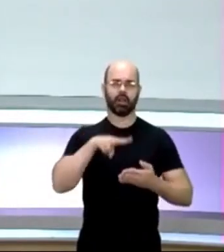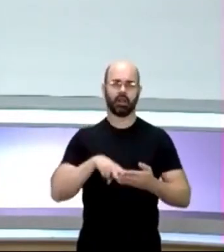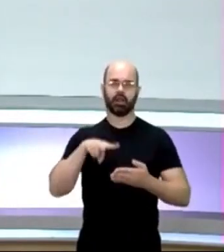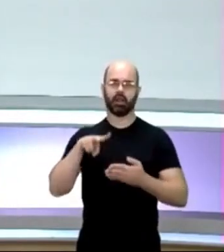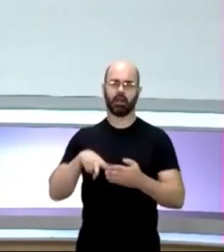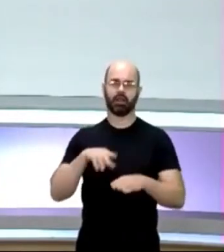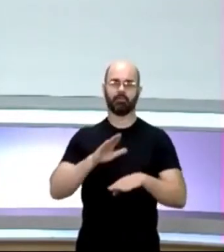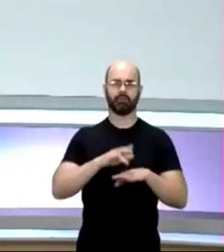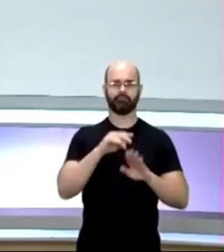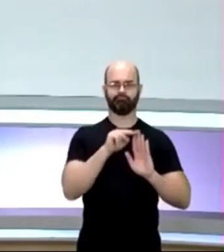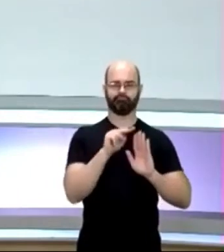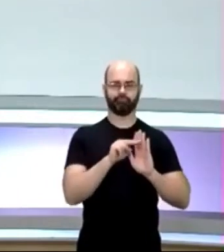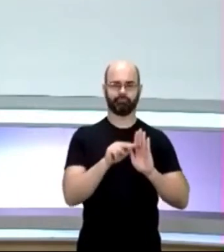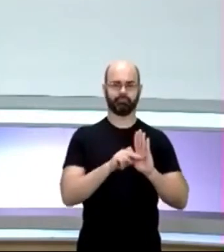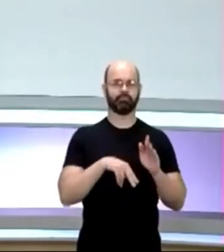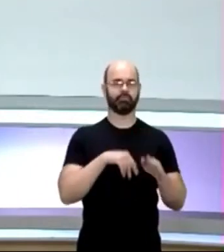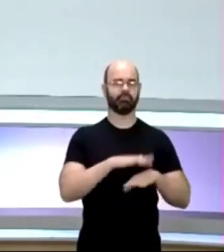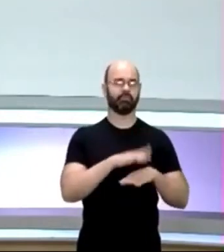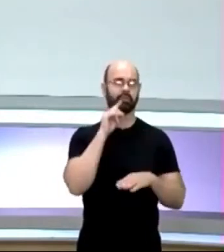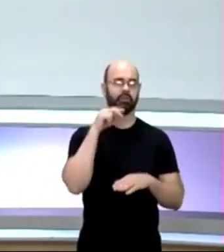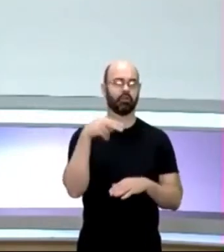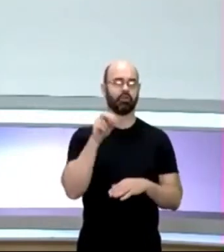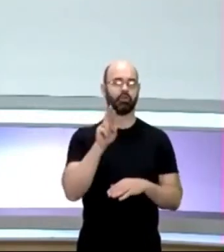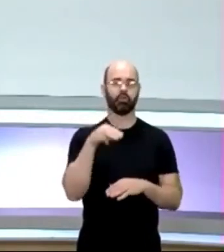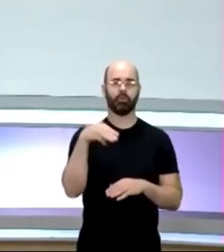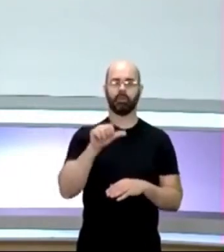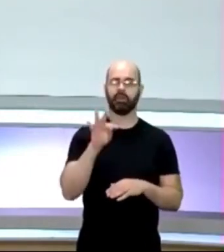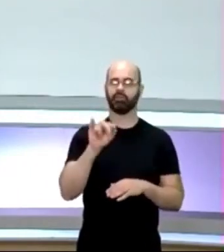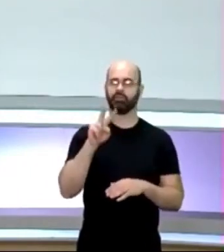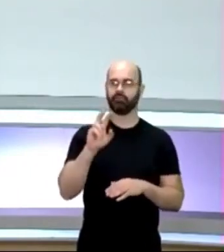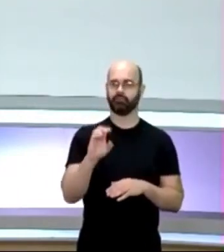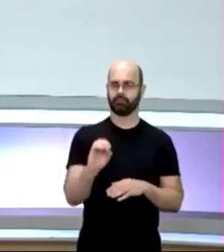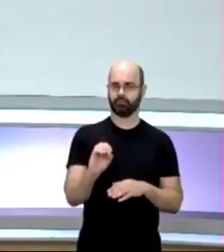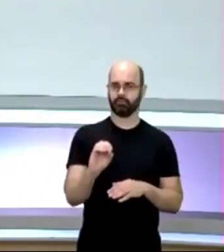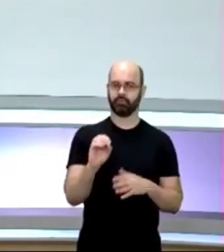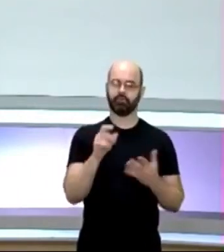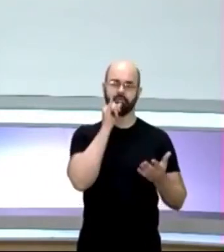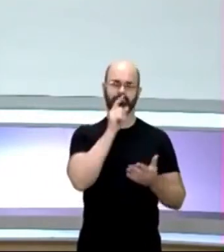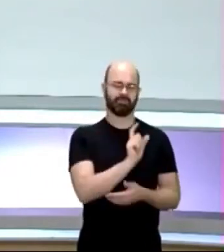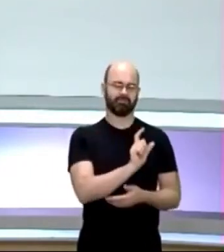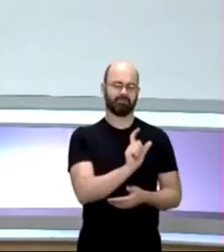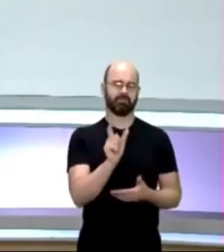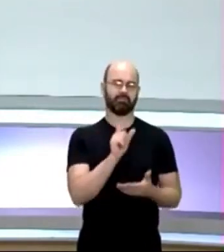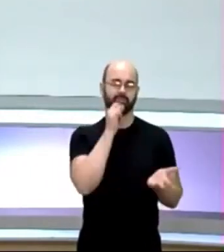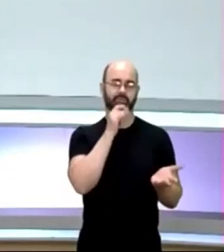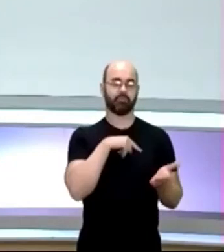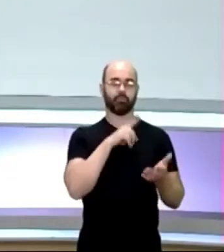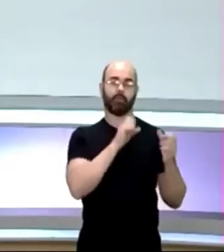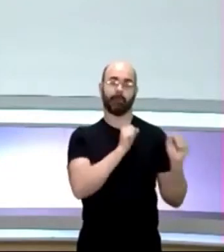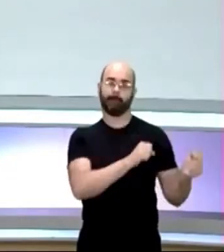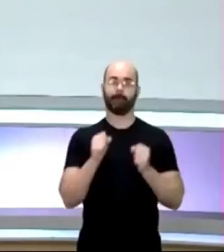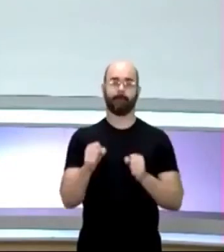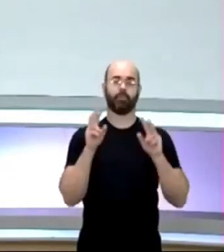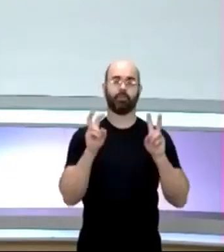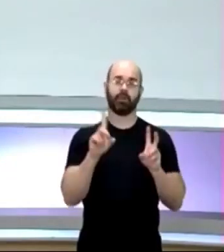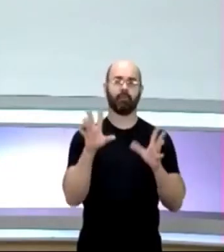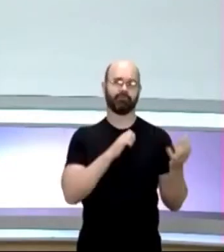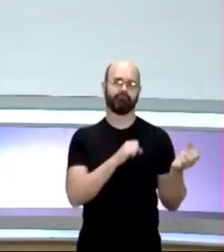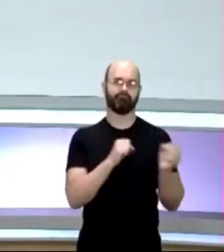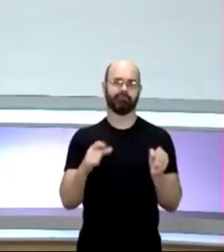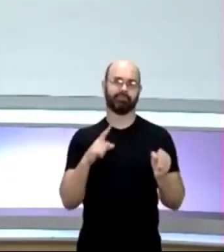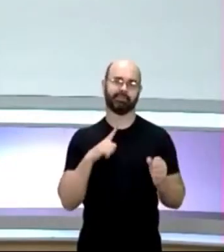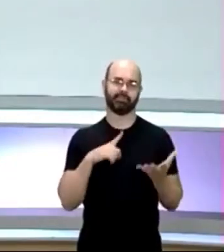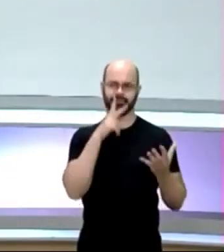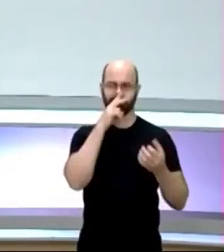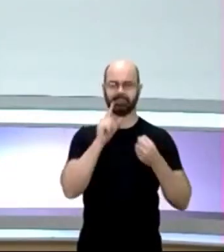mais você se empodera. A língua portuguesa não é veículo de opressão. Ela não é feita para empoderar, mas ela empodera. Por quê?